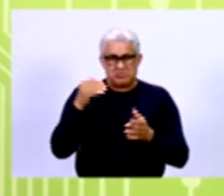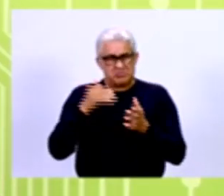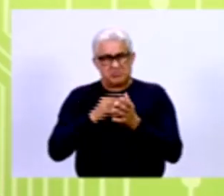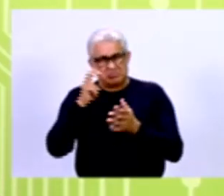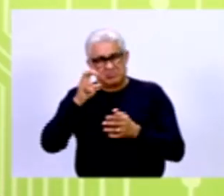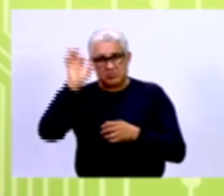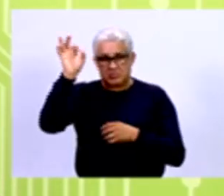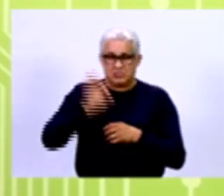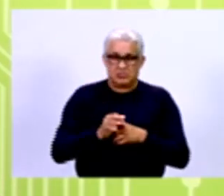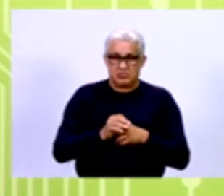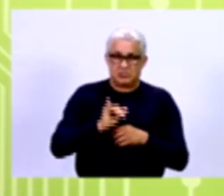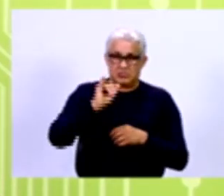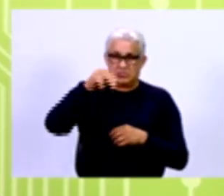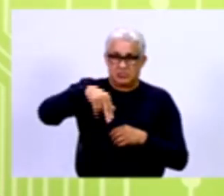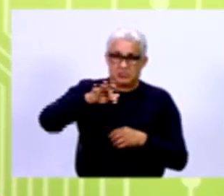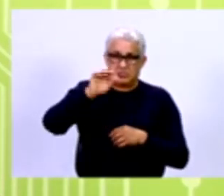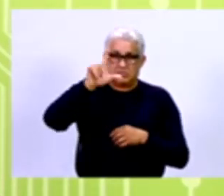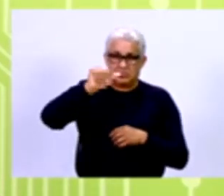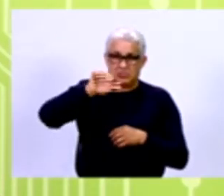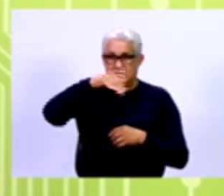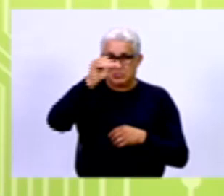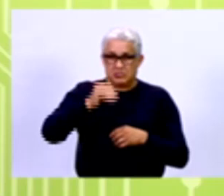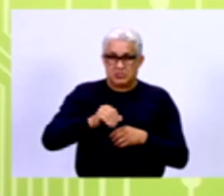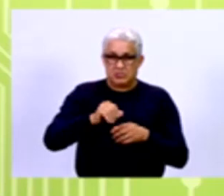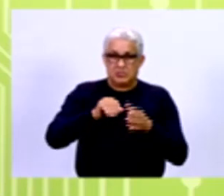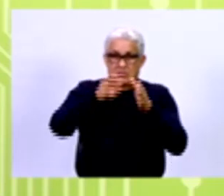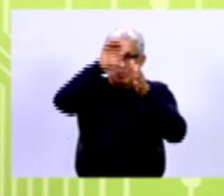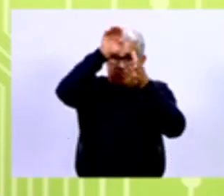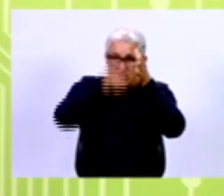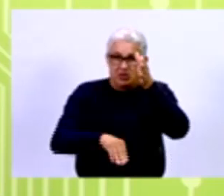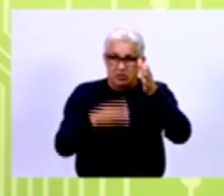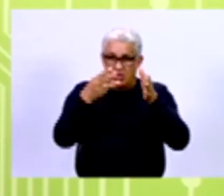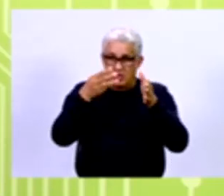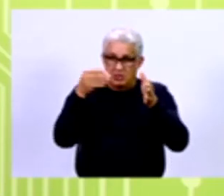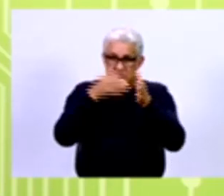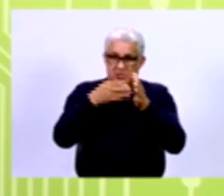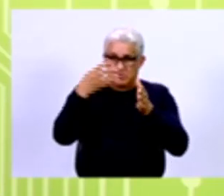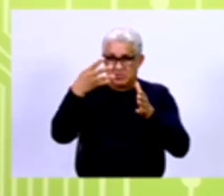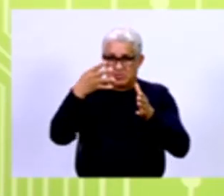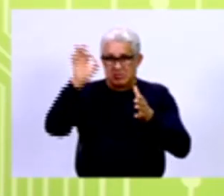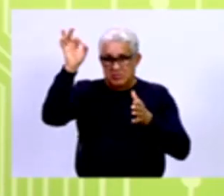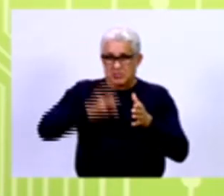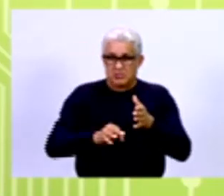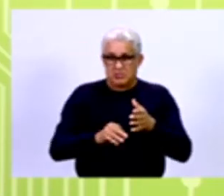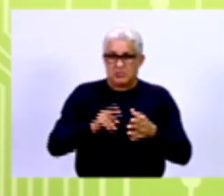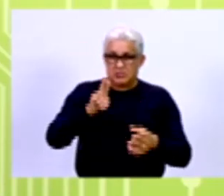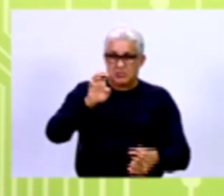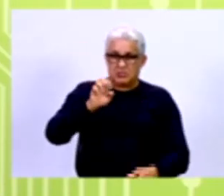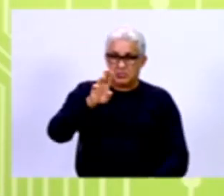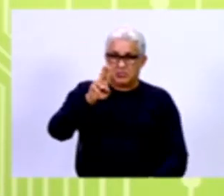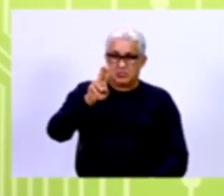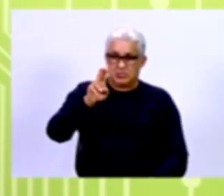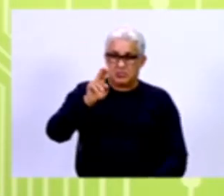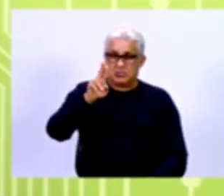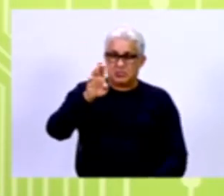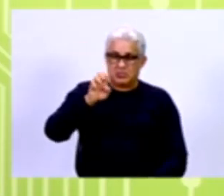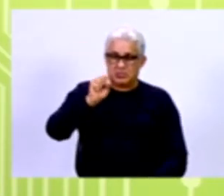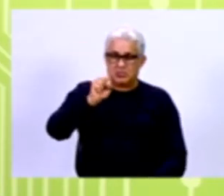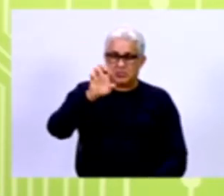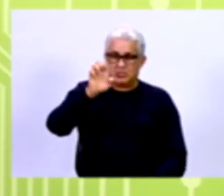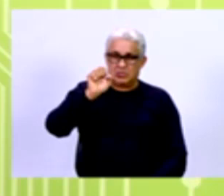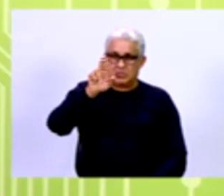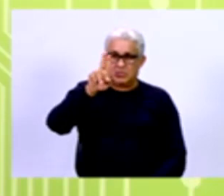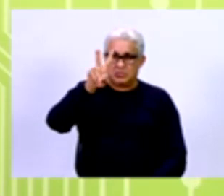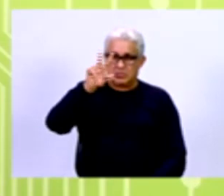5%, a inflação caiu para 3% ou 4%, as reservas brasileiras saltaram para esse patamar